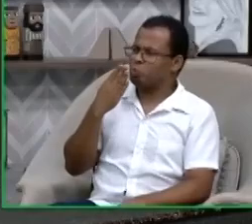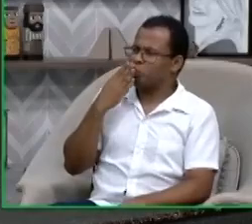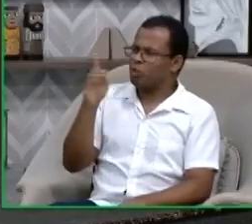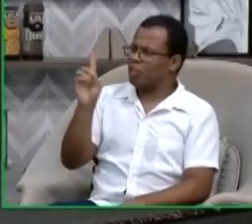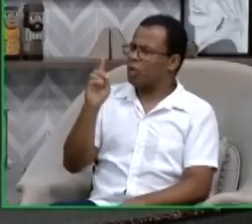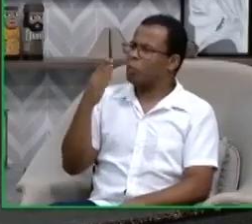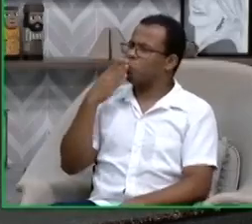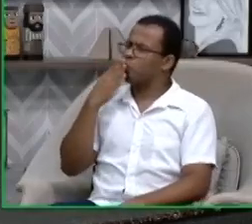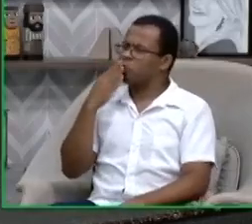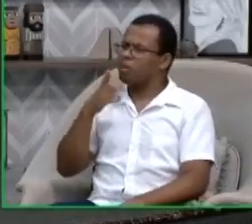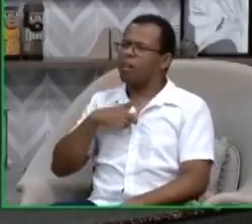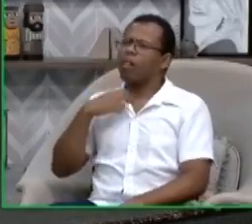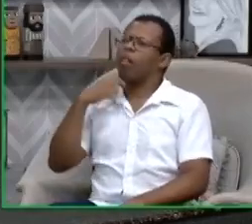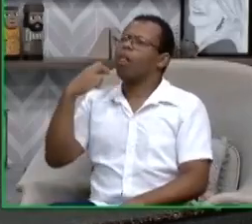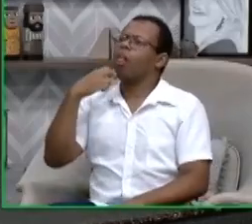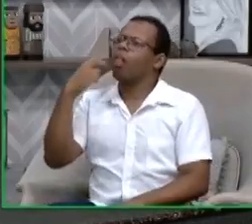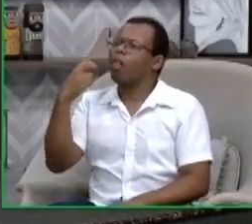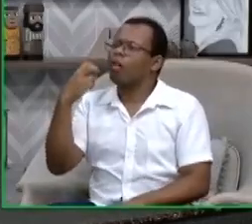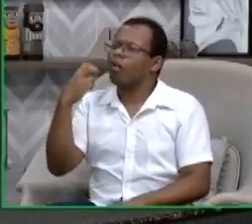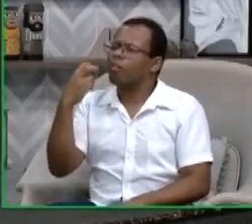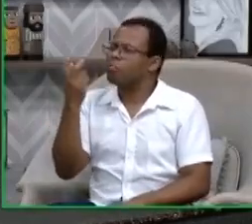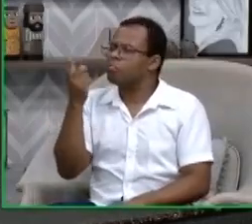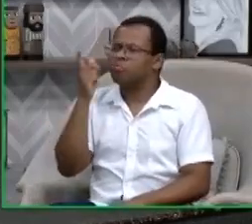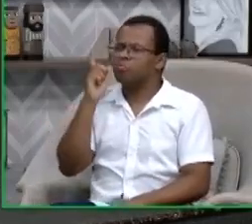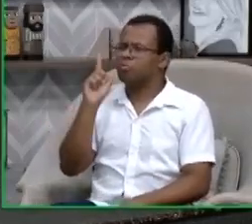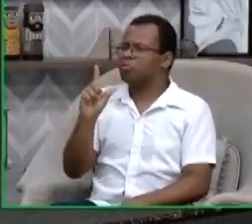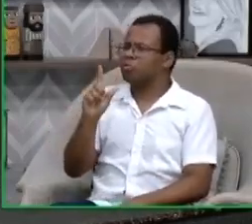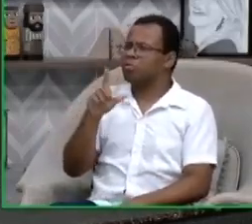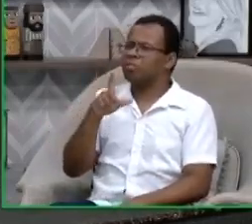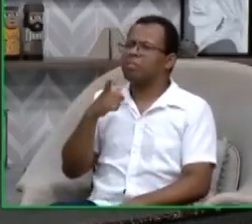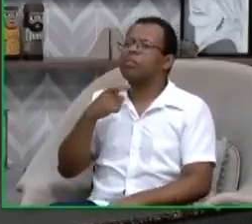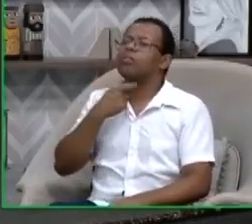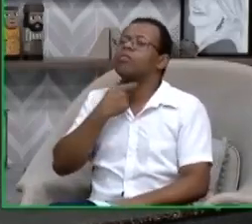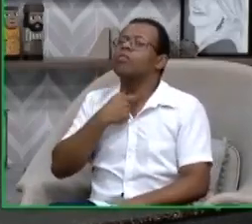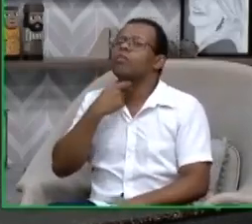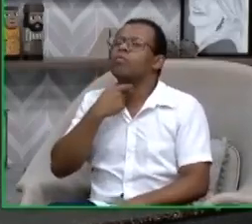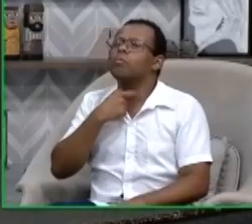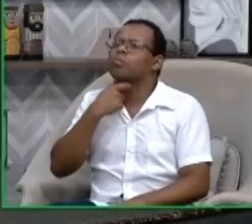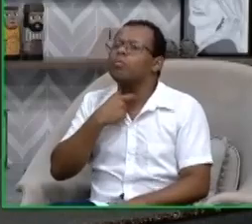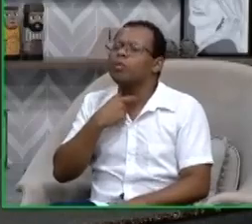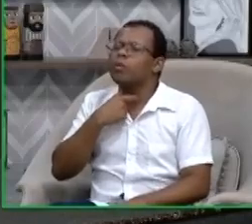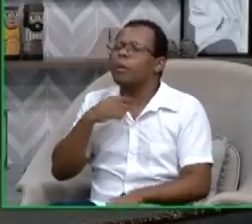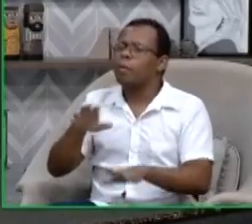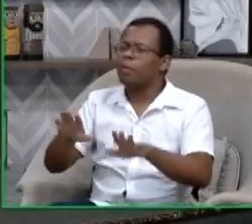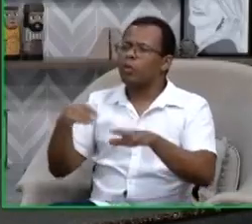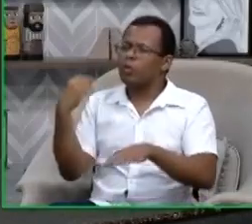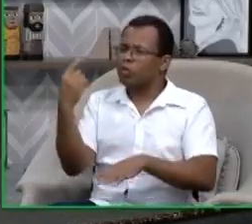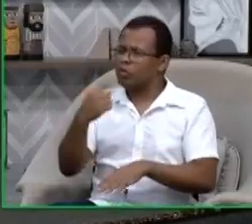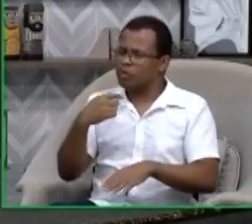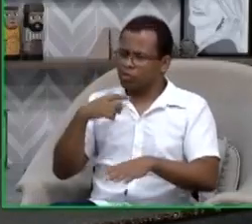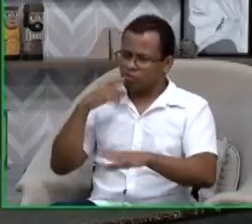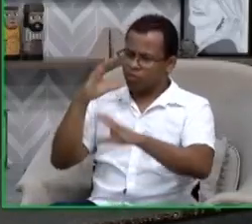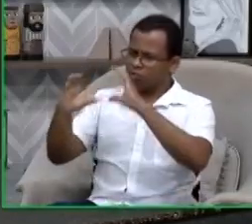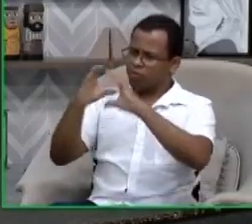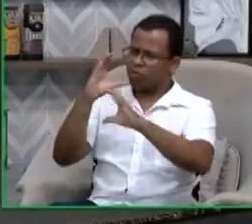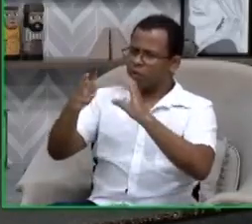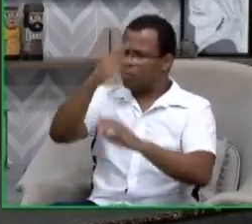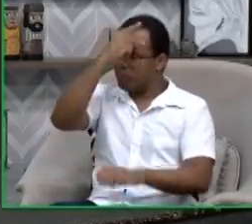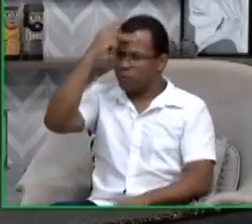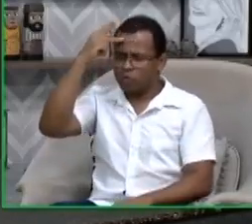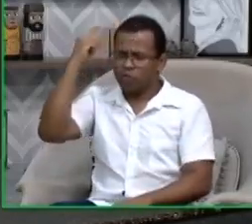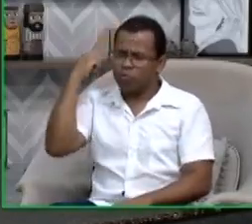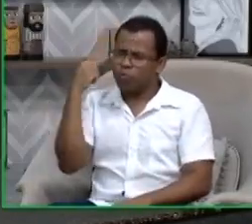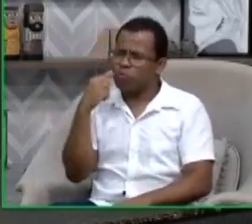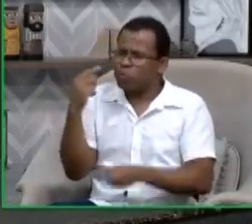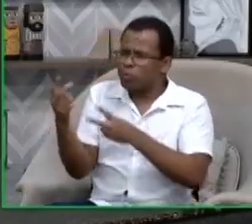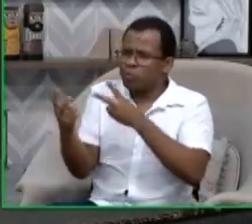aquele que não emite som, é aquele que não tem as pregas vocais funcionando. E quando a gente se comunica com a pessoa surda, nós